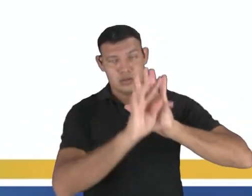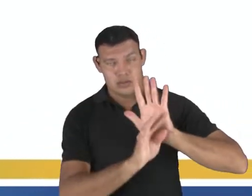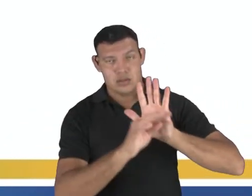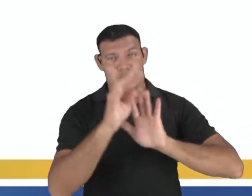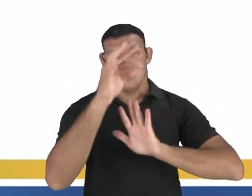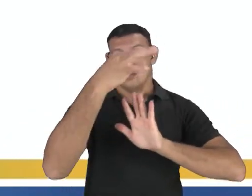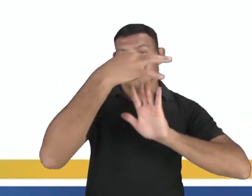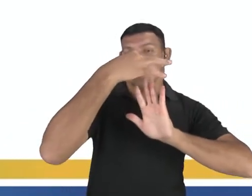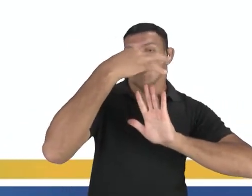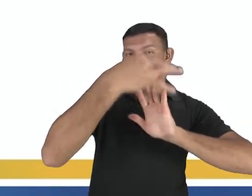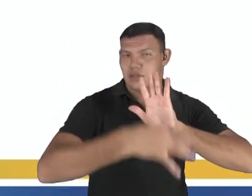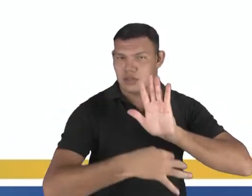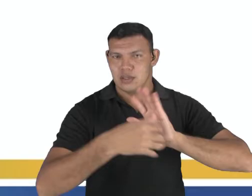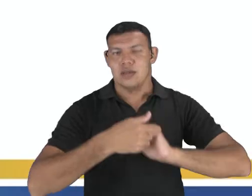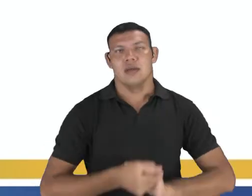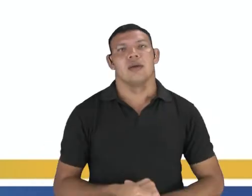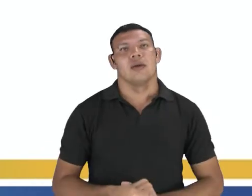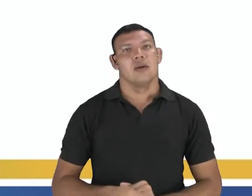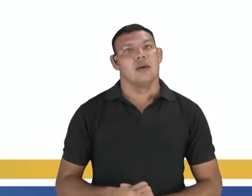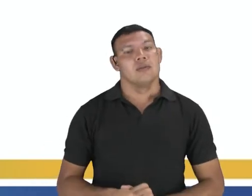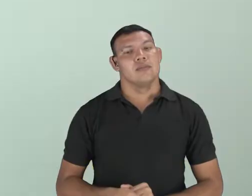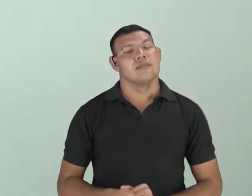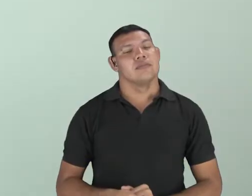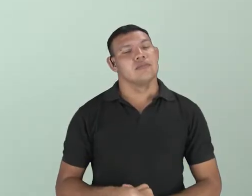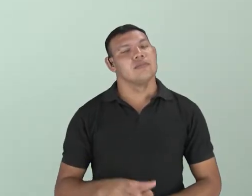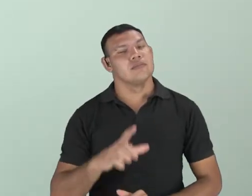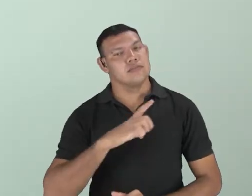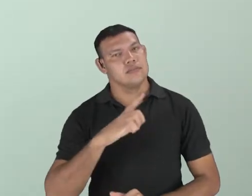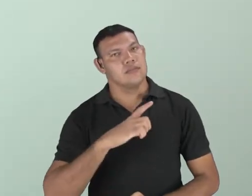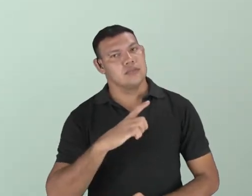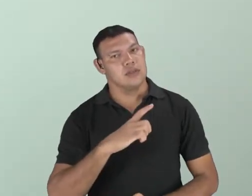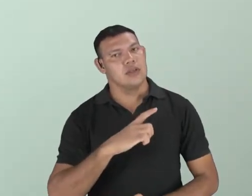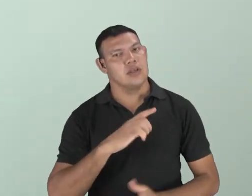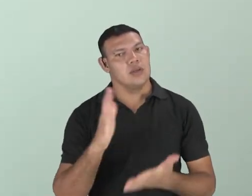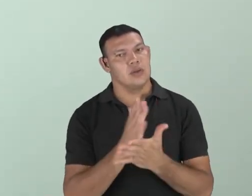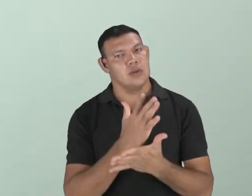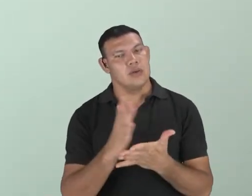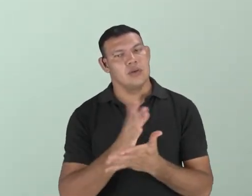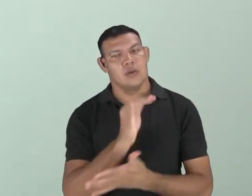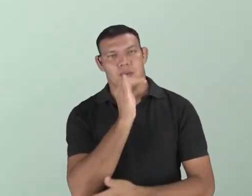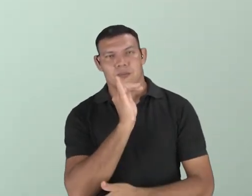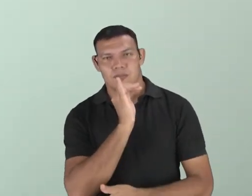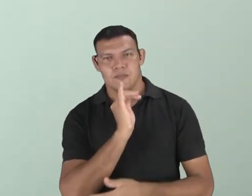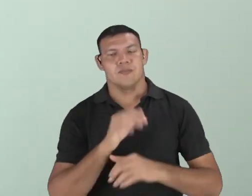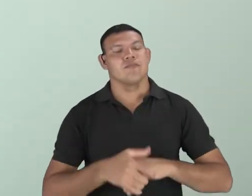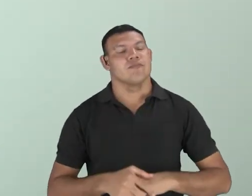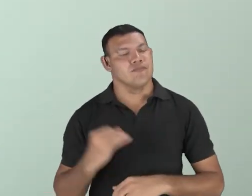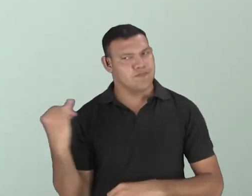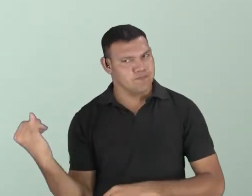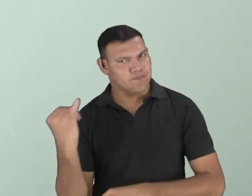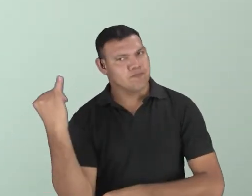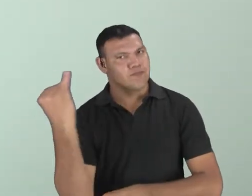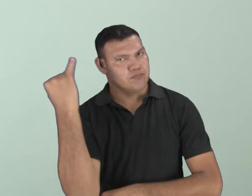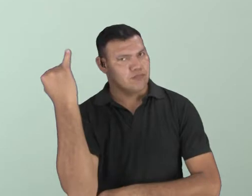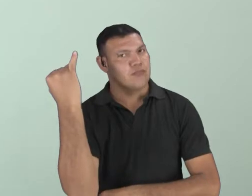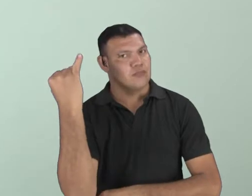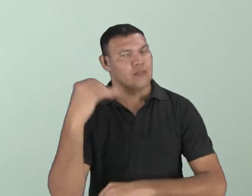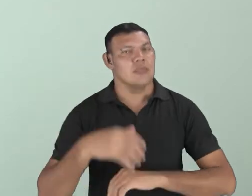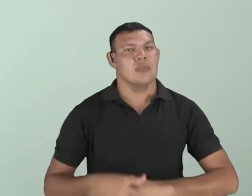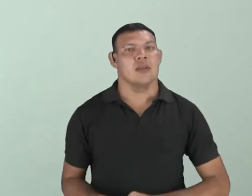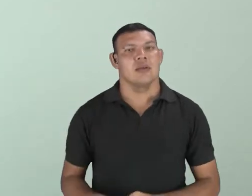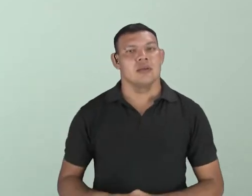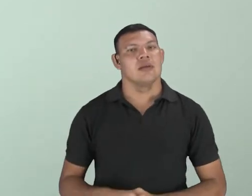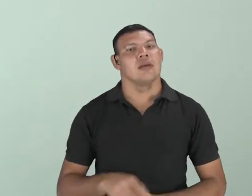texto argumentativo podem ser: nós temos alguns argumentos dentro do texto argumentativo que são muito